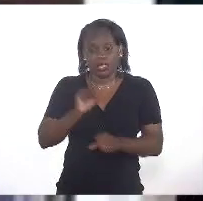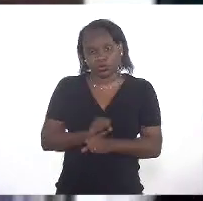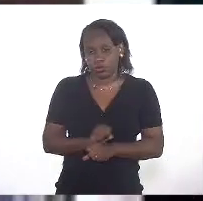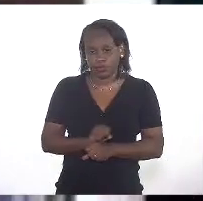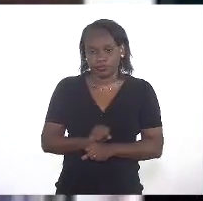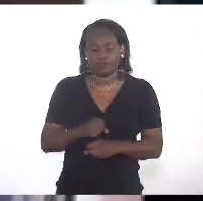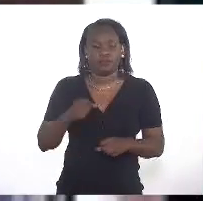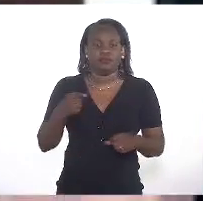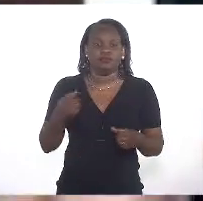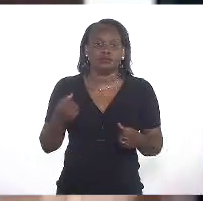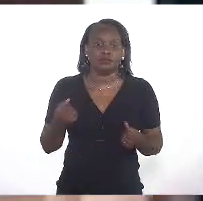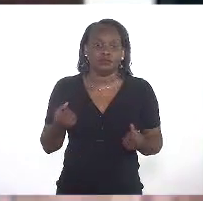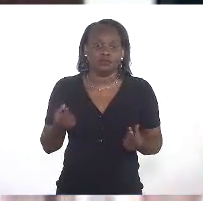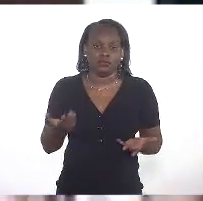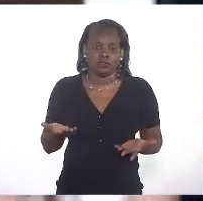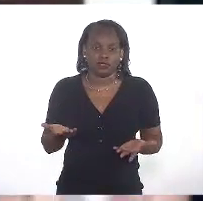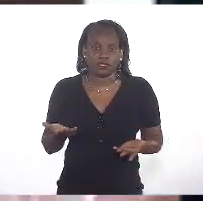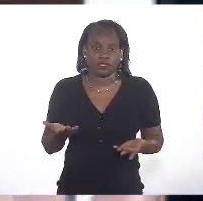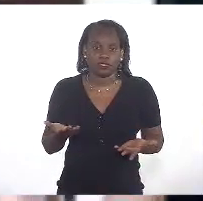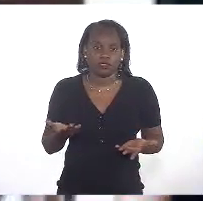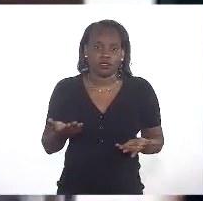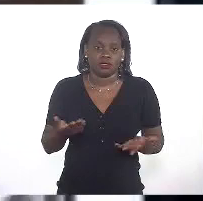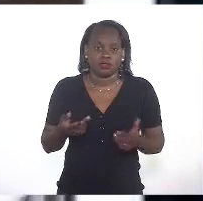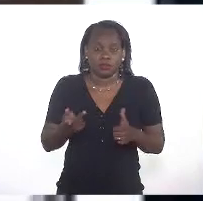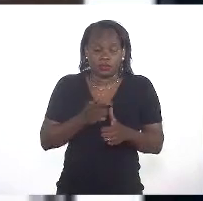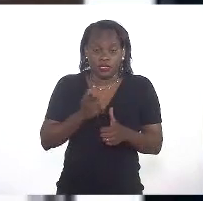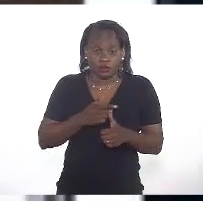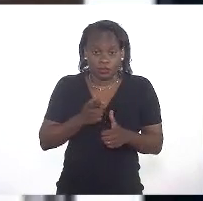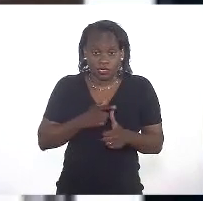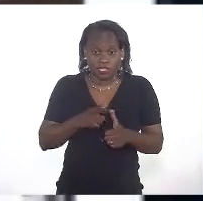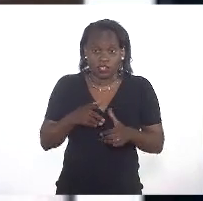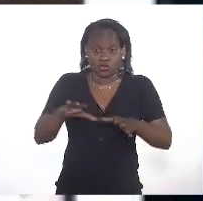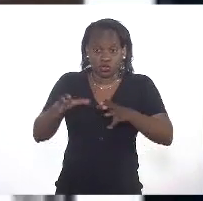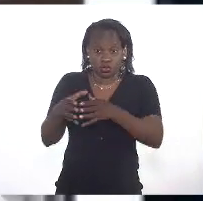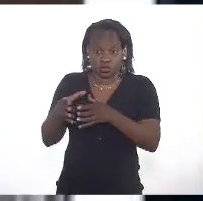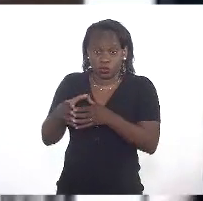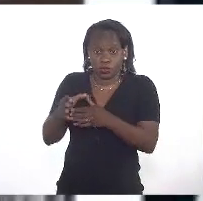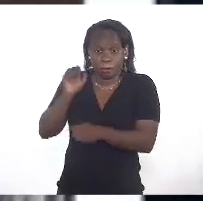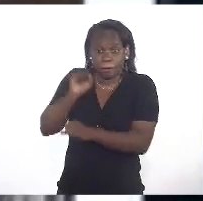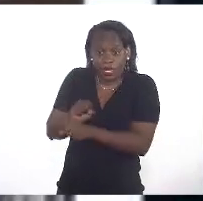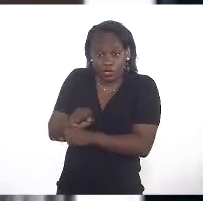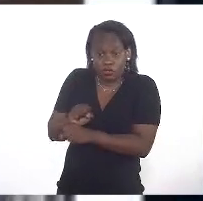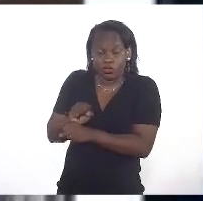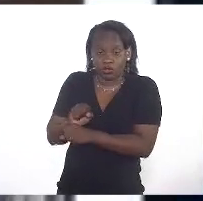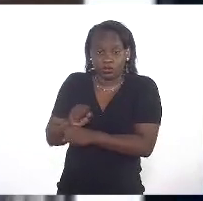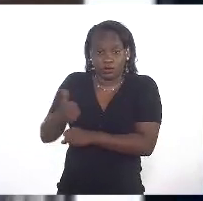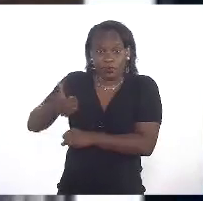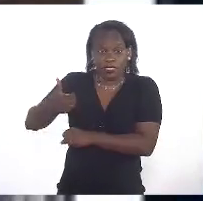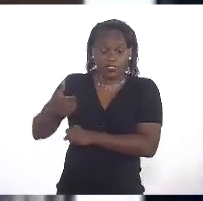paralisadas. Foi para o primeiro segmento a ser parado